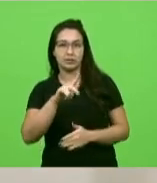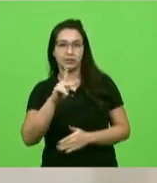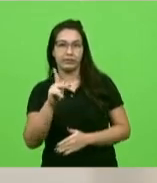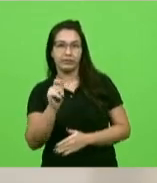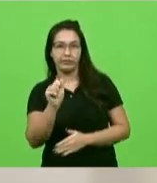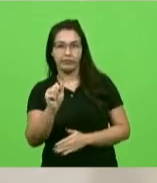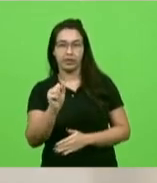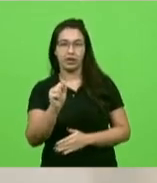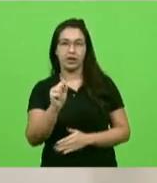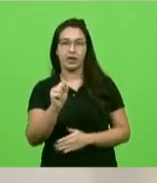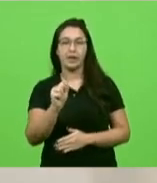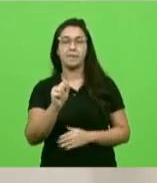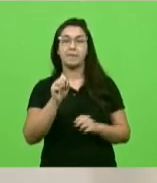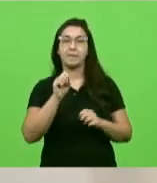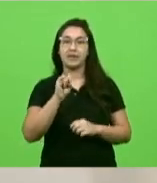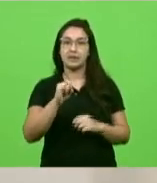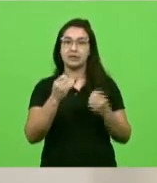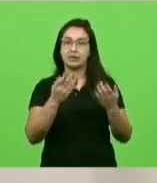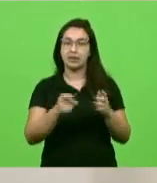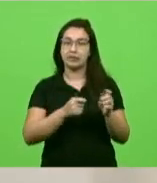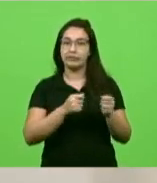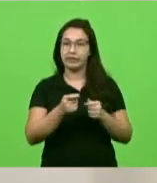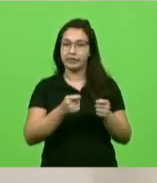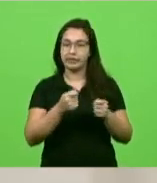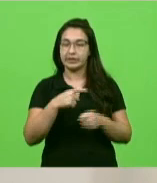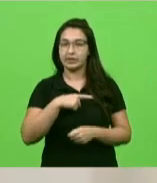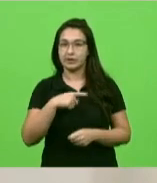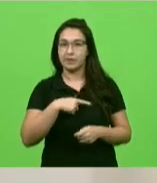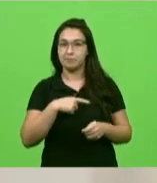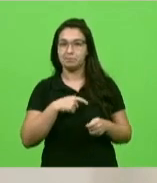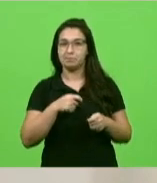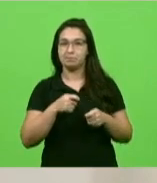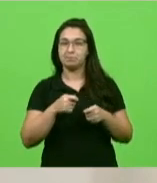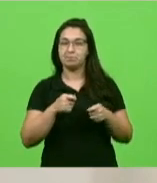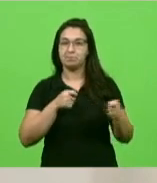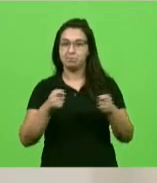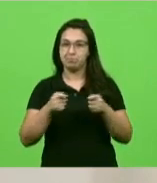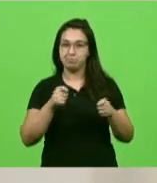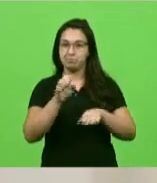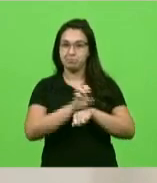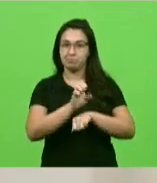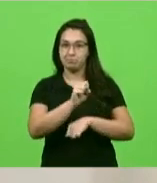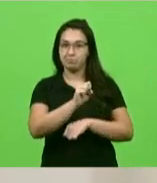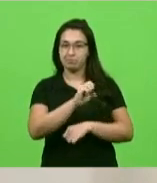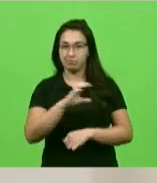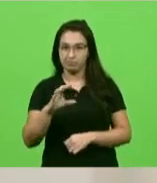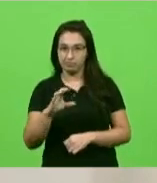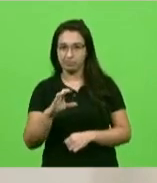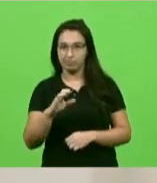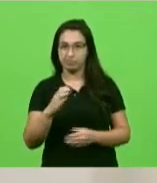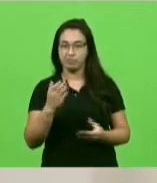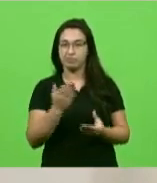capacidade financeira. C. Controladoria Geral do Estado de Santa Catarina instaurou os processos